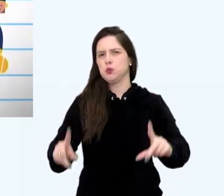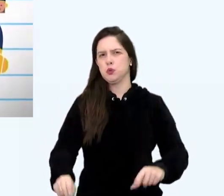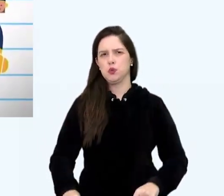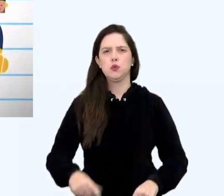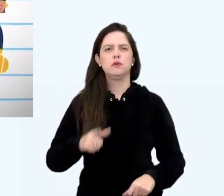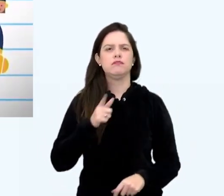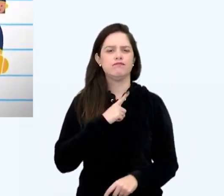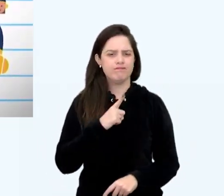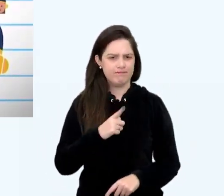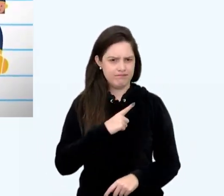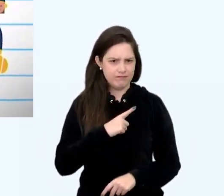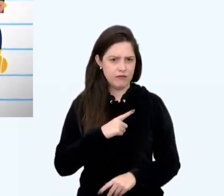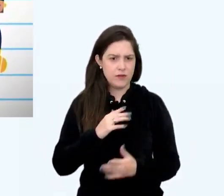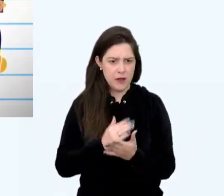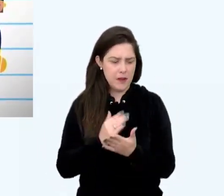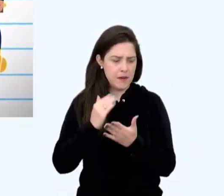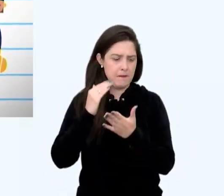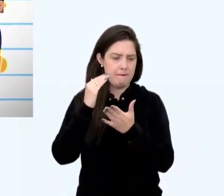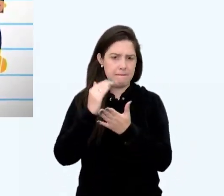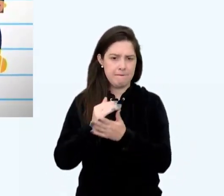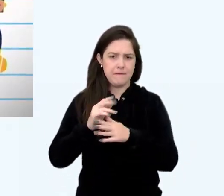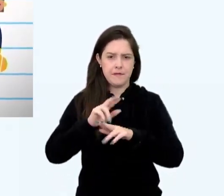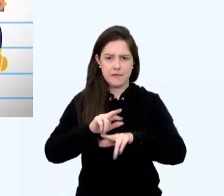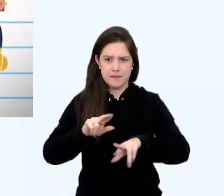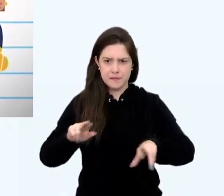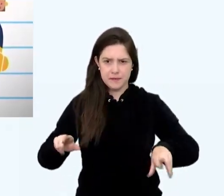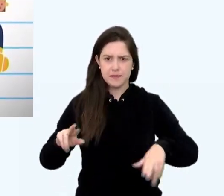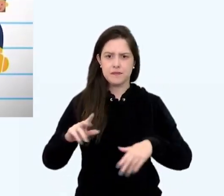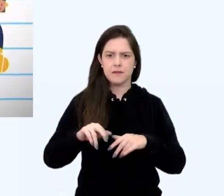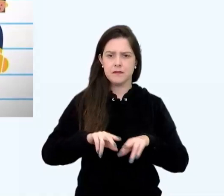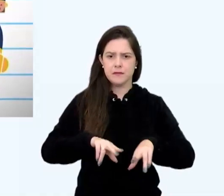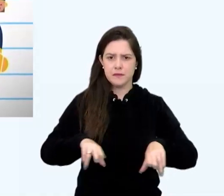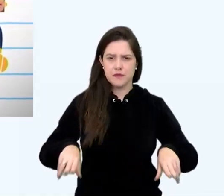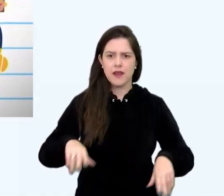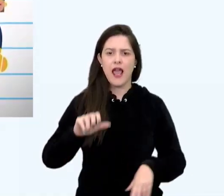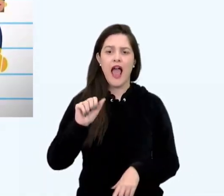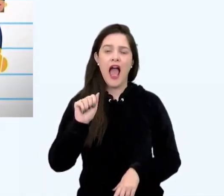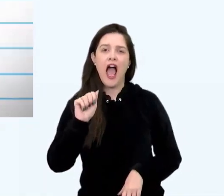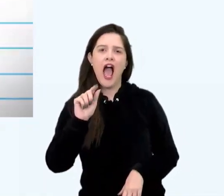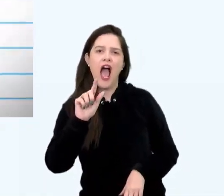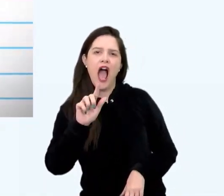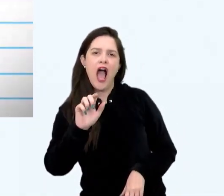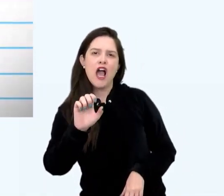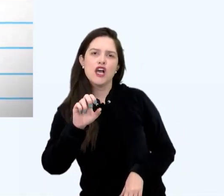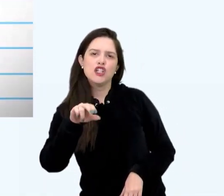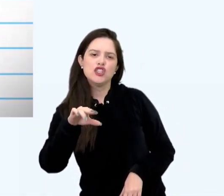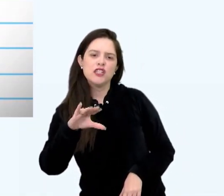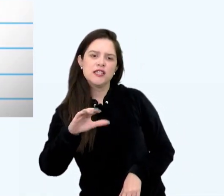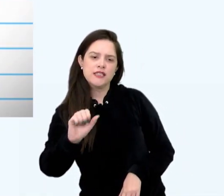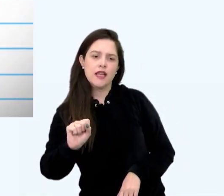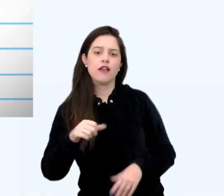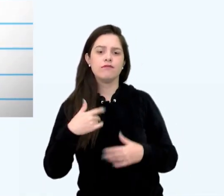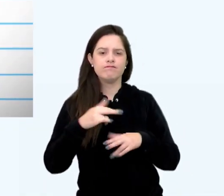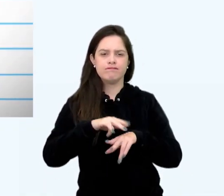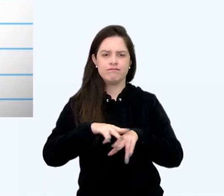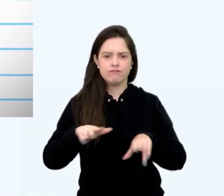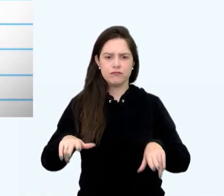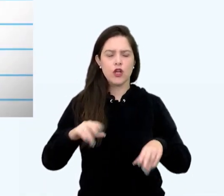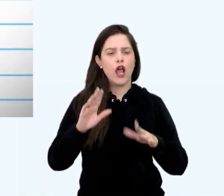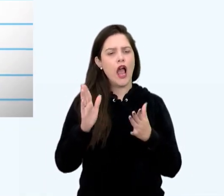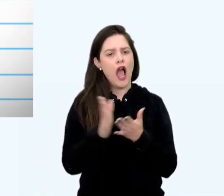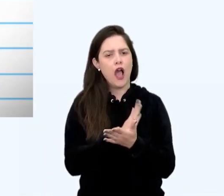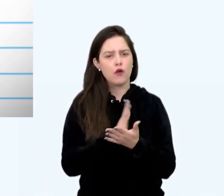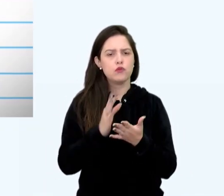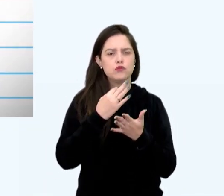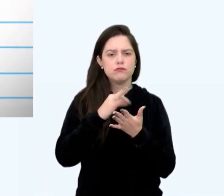Distrito Federal, em mais de 500 agências localizadas por esse Brasilzão afora. Nossos entrevistadores podem visitar